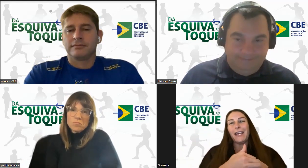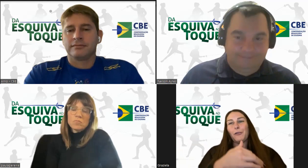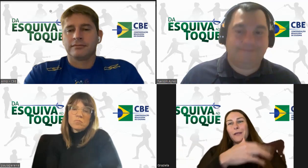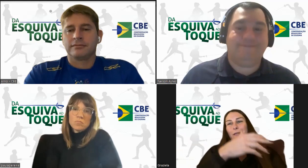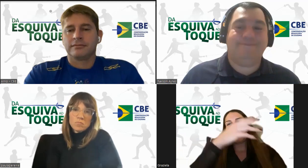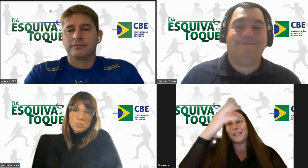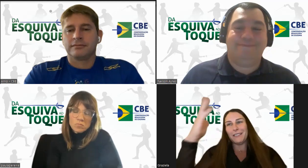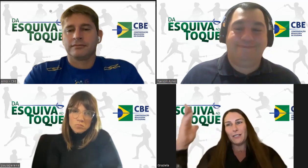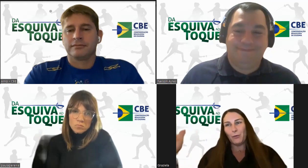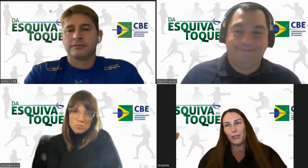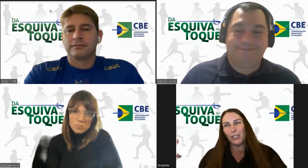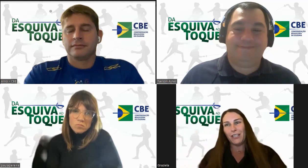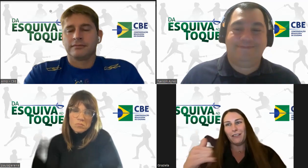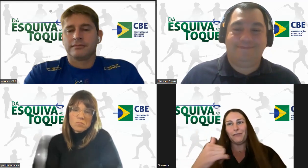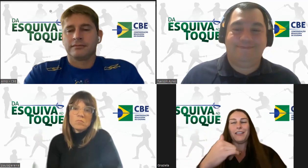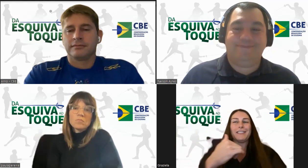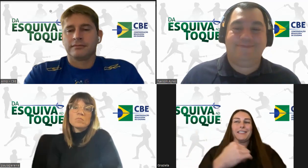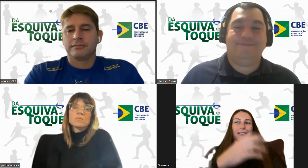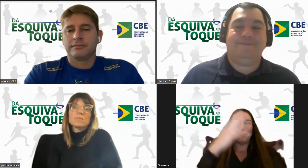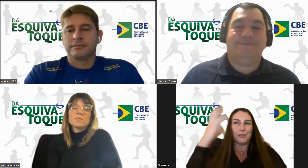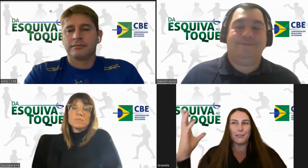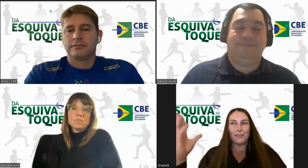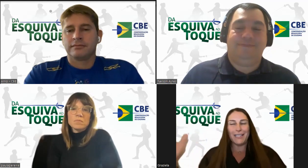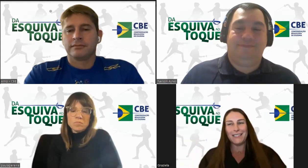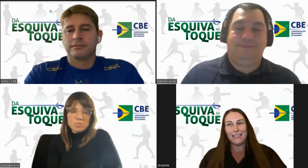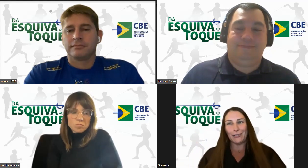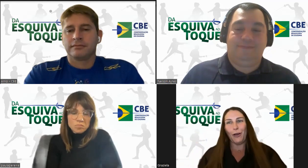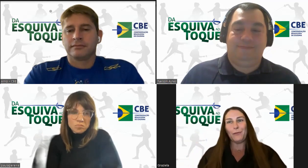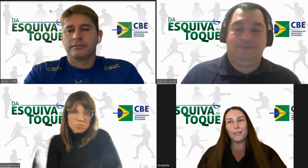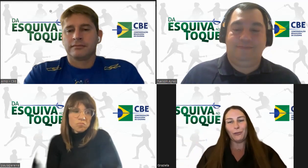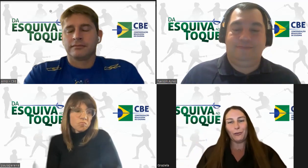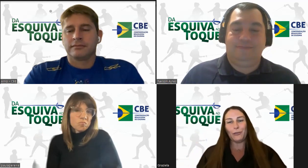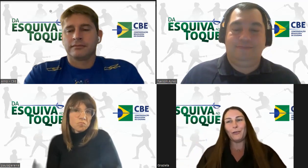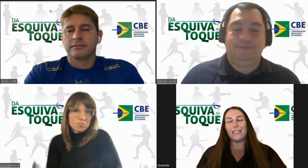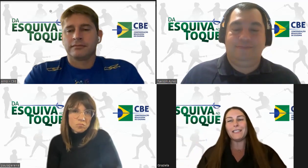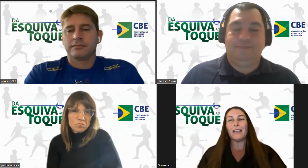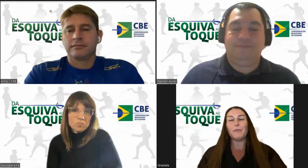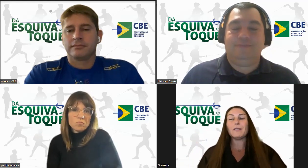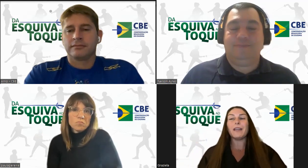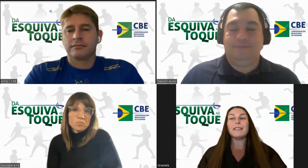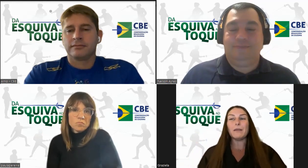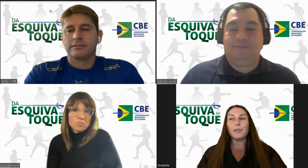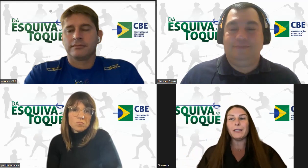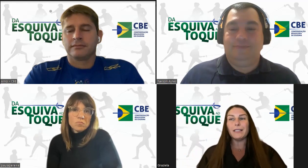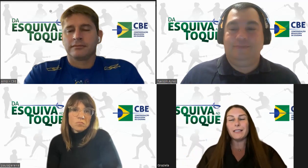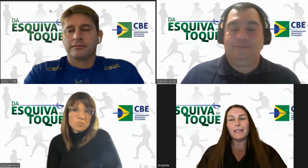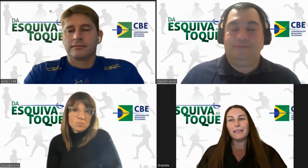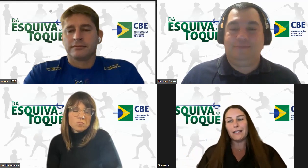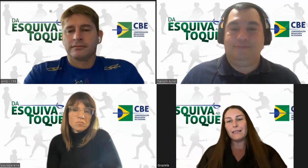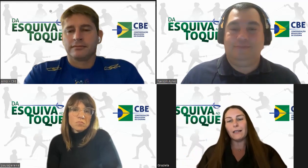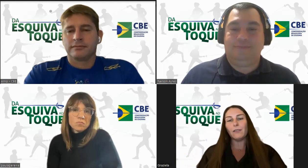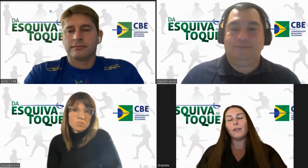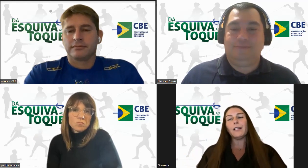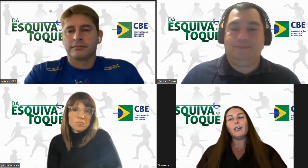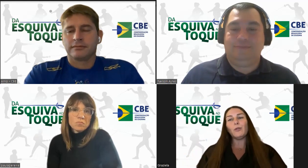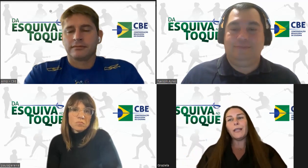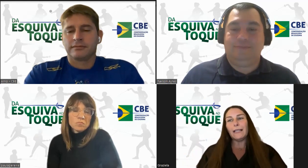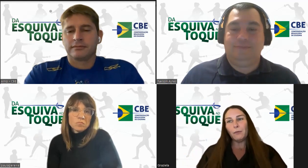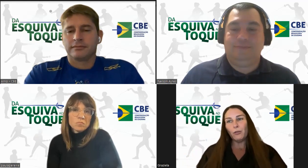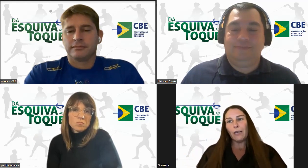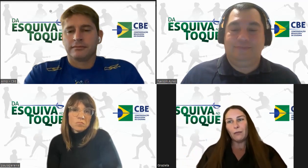tomam algumas bebidas esportivas que não precisa nem citar nomes que todos conhecemos mas é a importância da hidratação